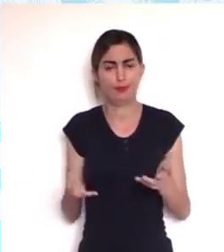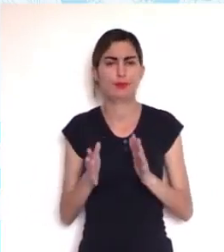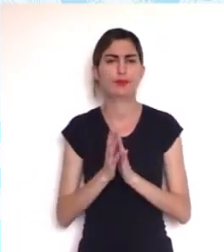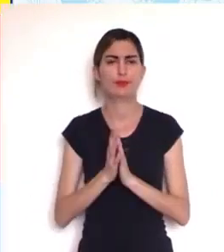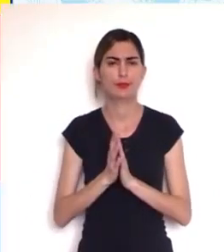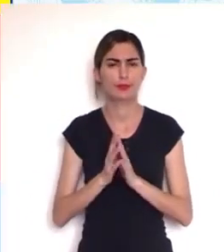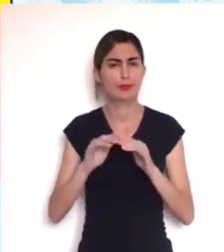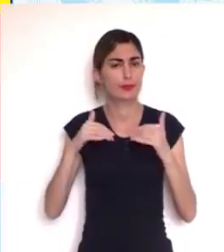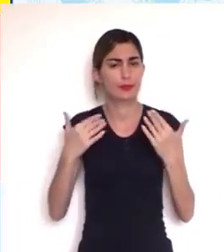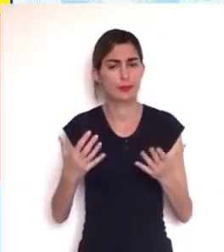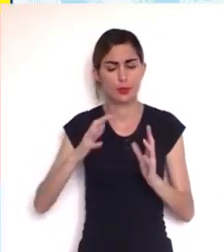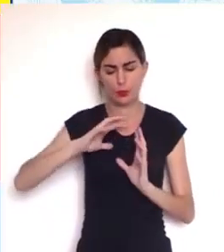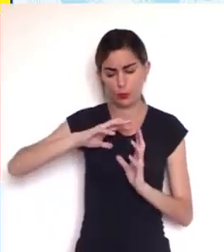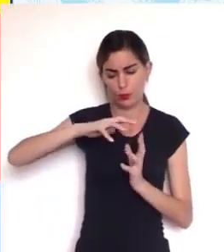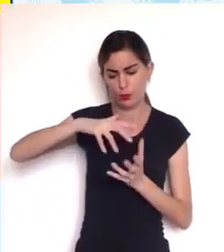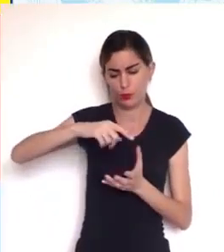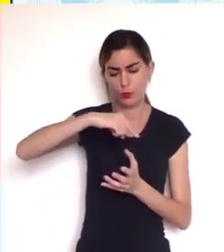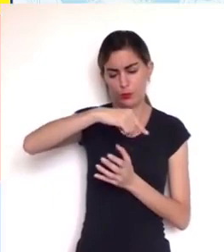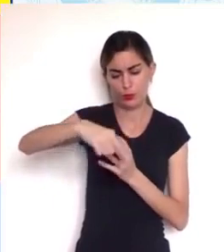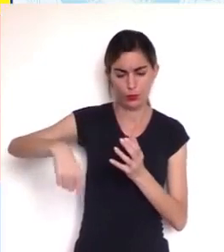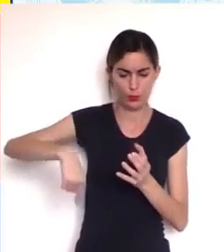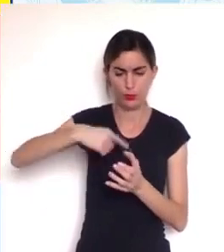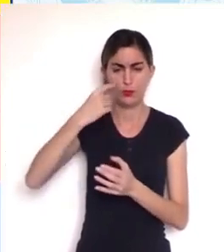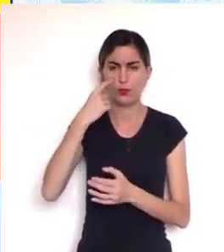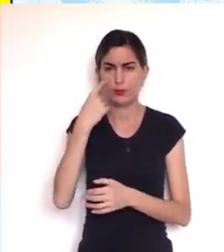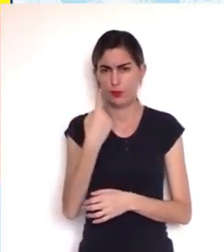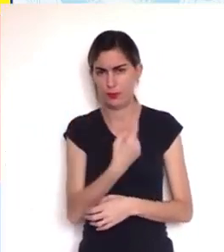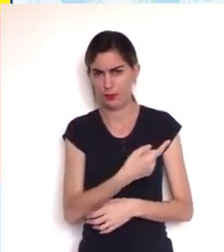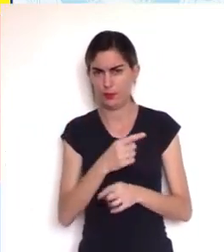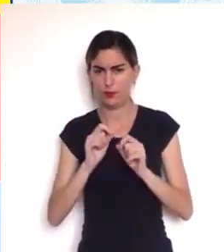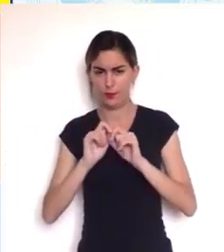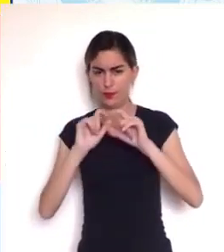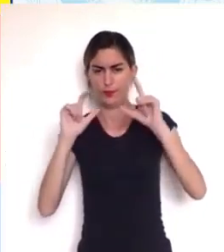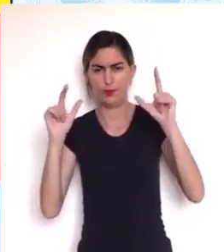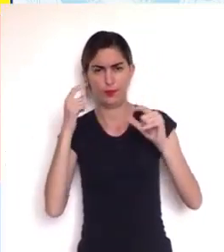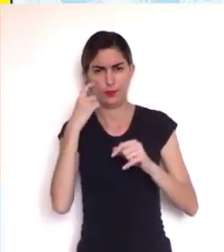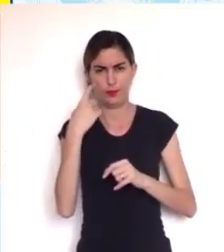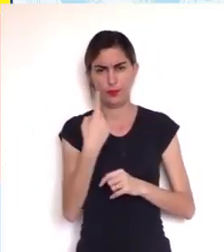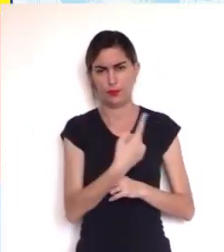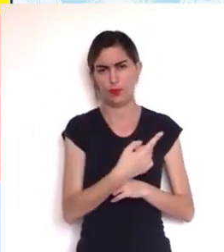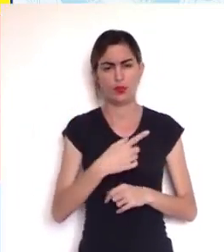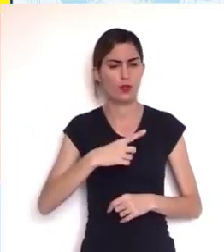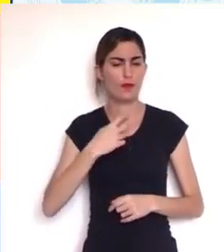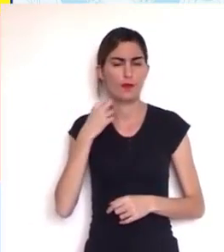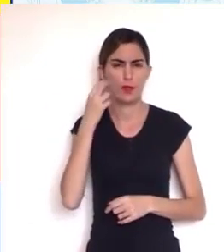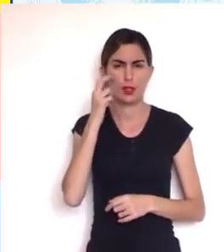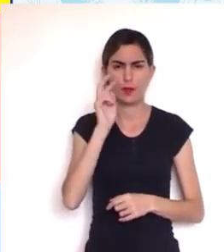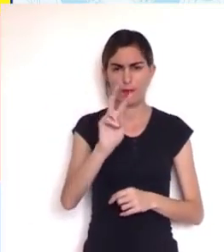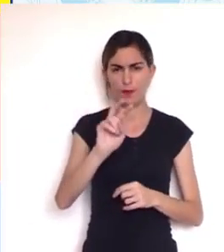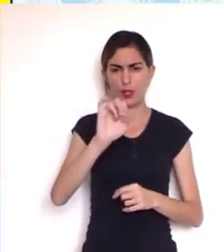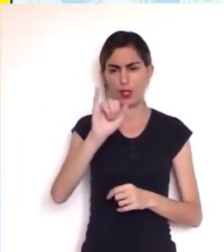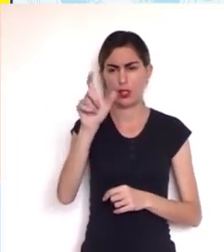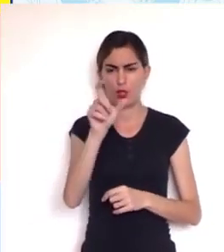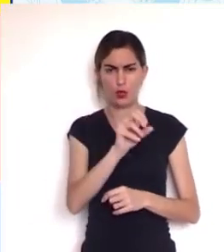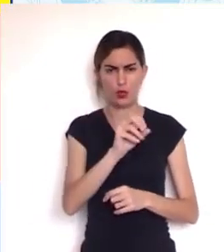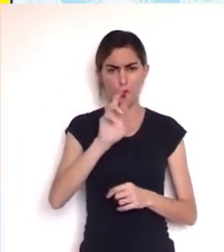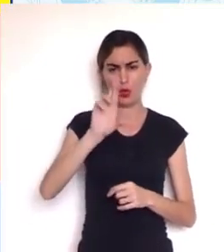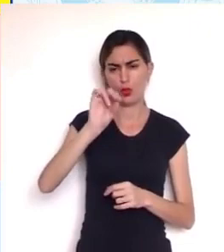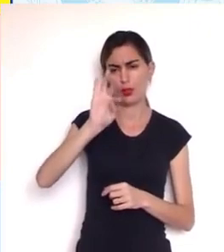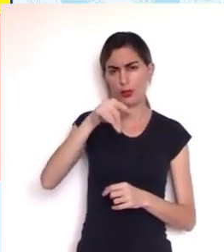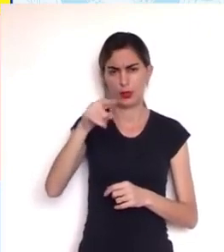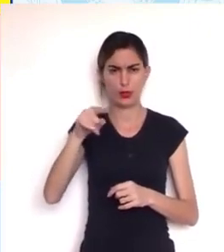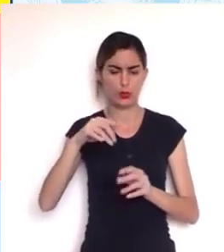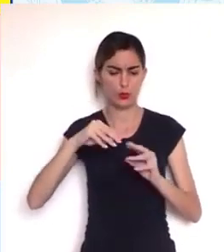a noite. Então, nessa imagem aí, que você pode observar, né, a gente vê aí o eixo da rotação